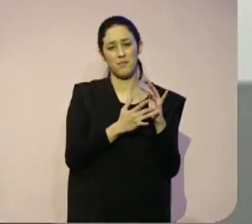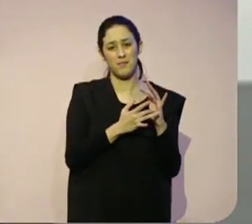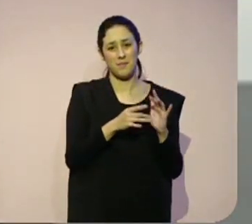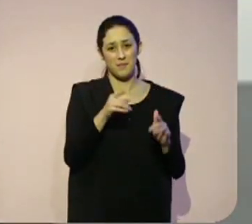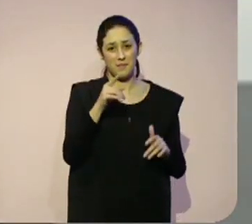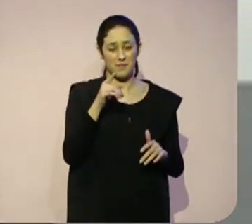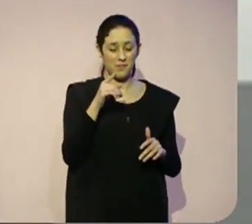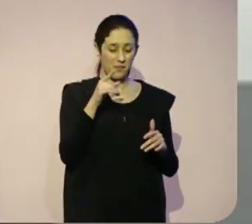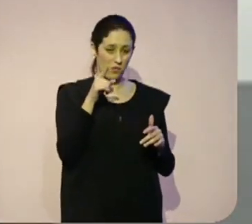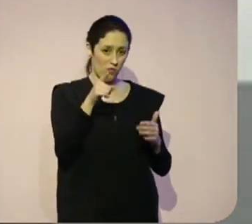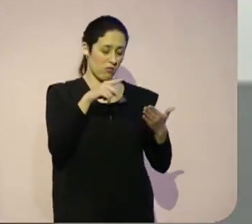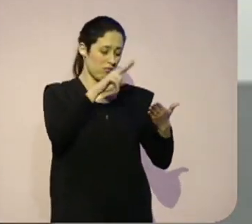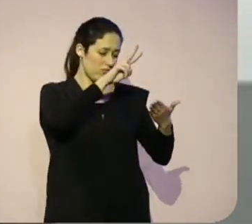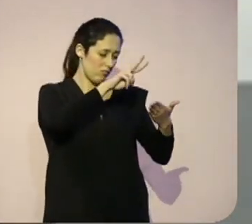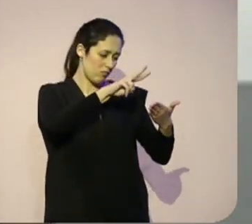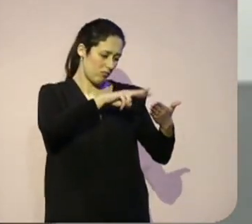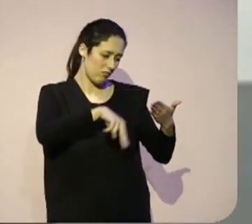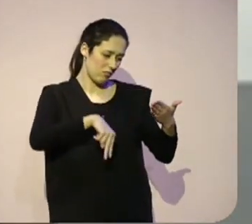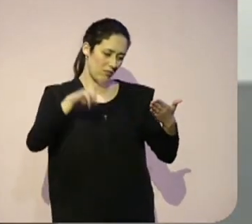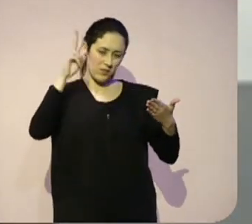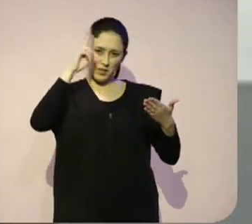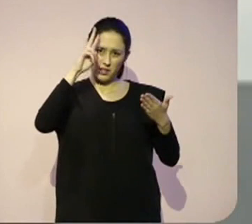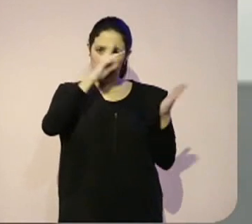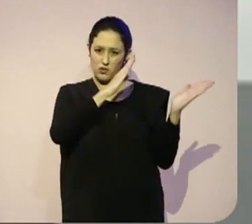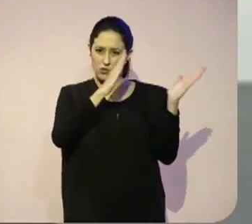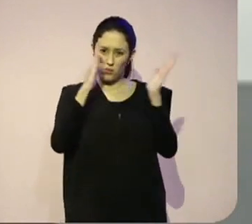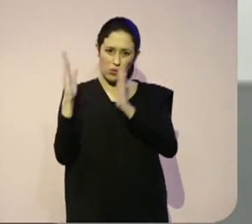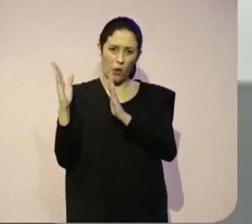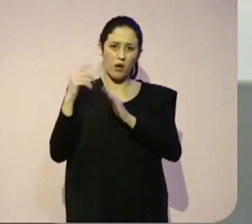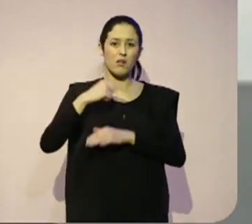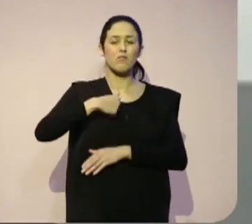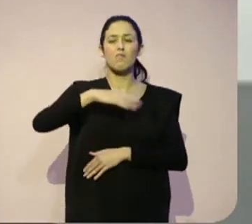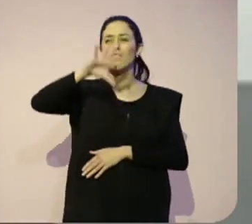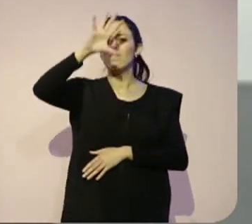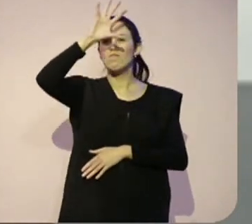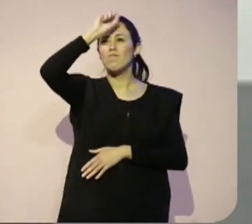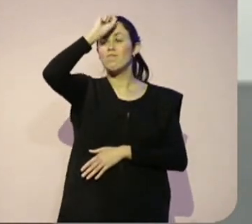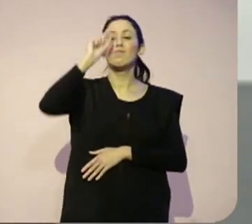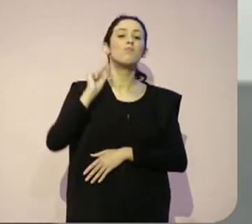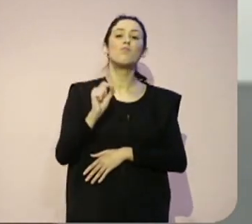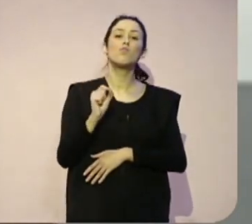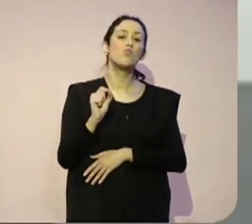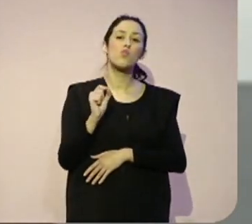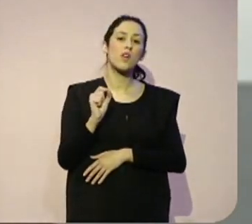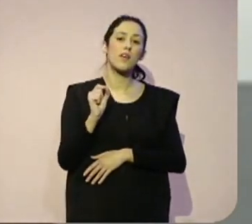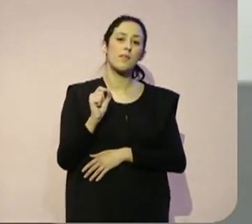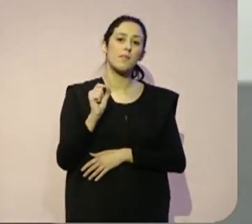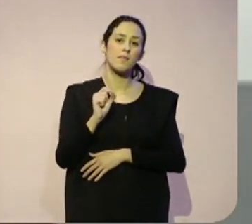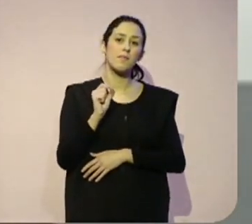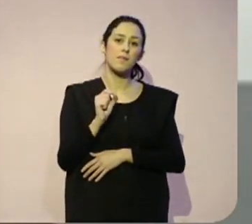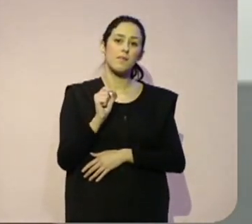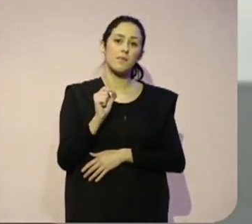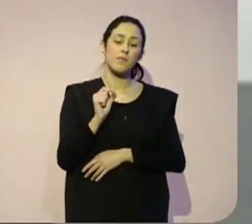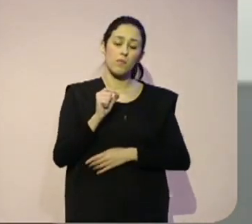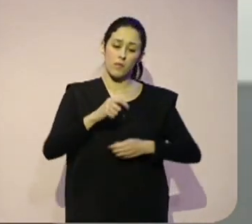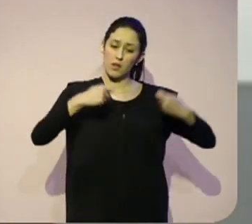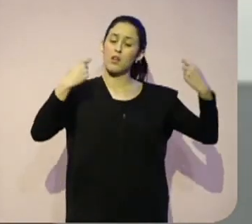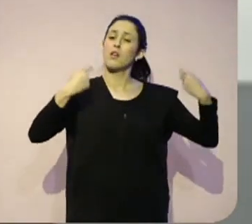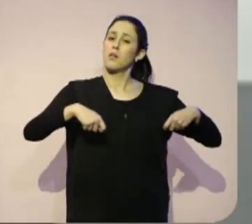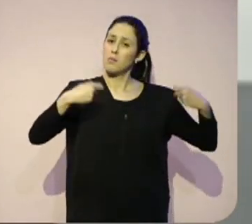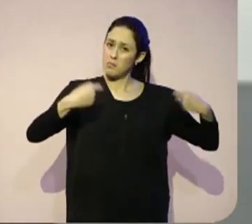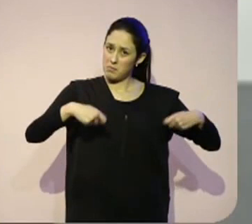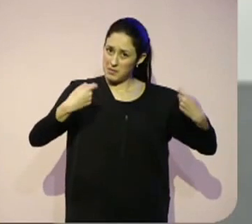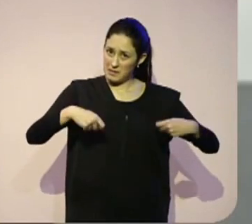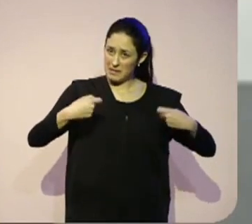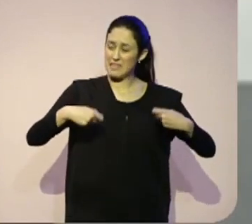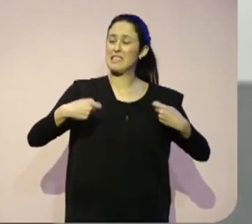essa narrativa, aprendo mais uma coisa, que além de ser necessário em tempo de